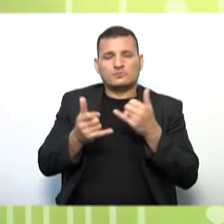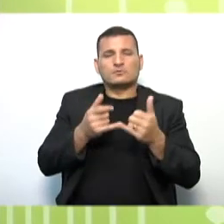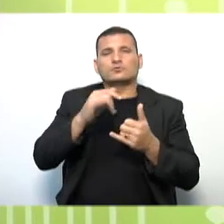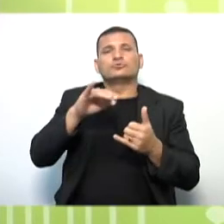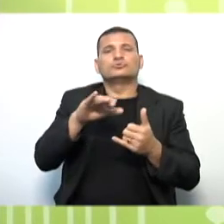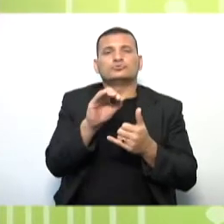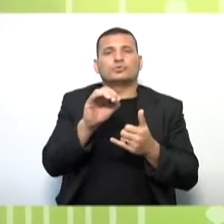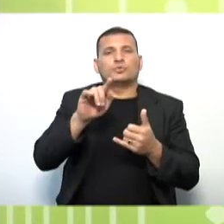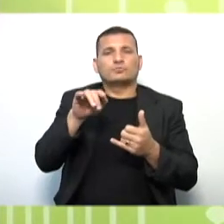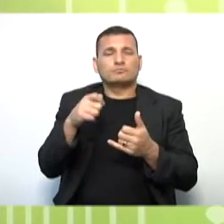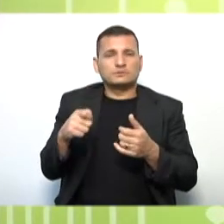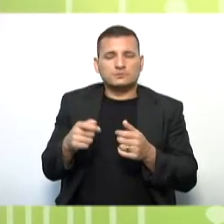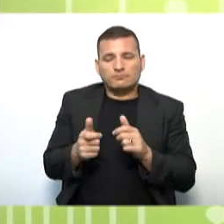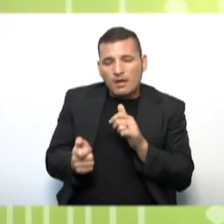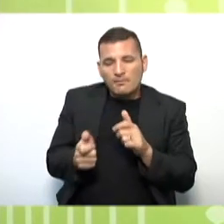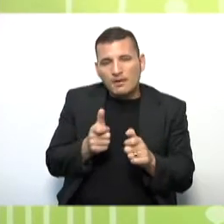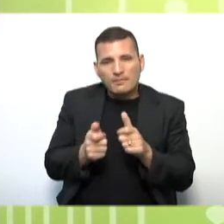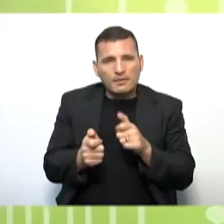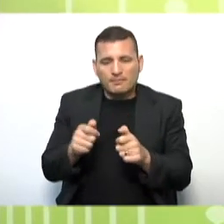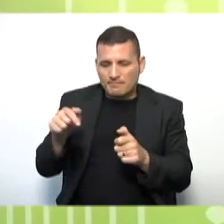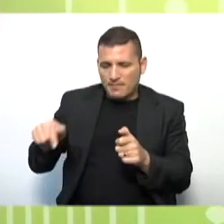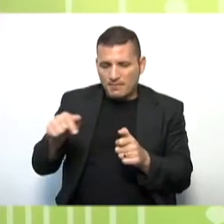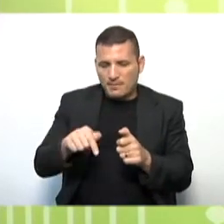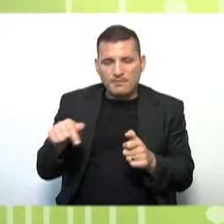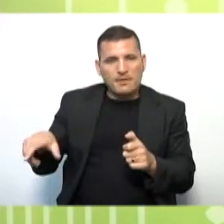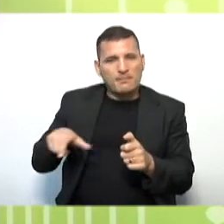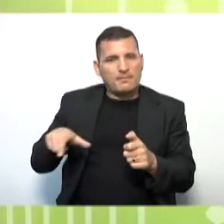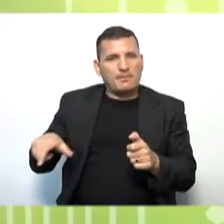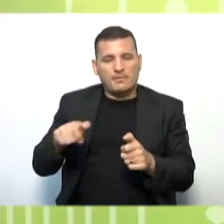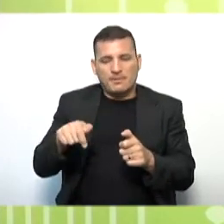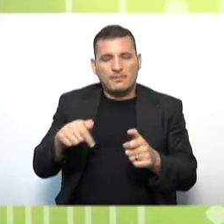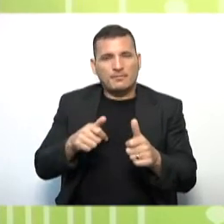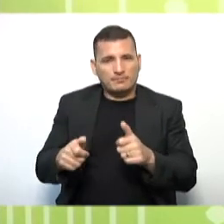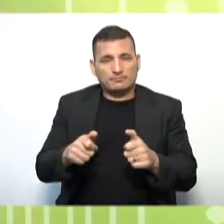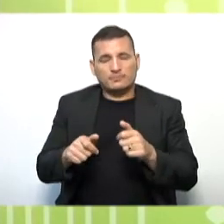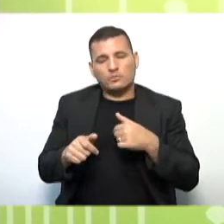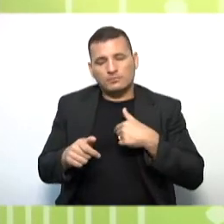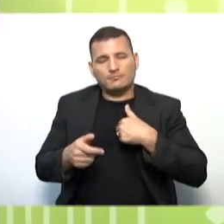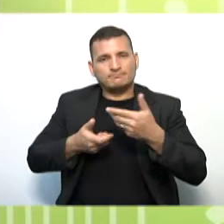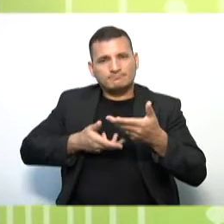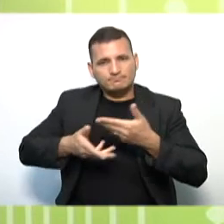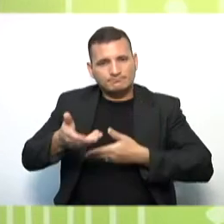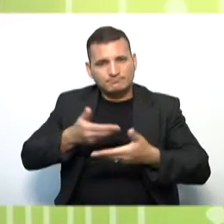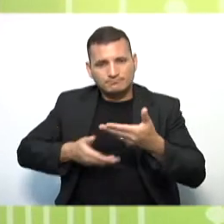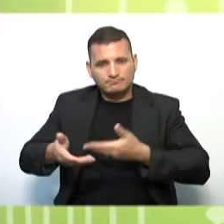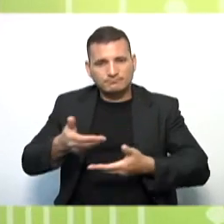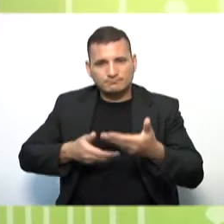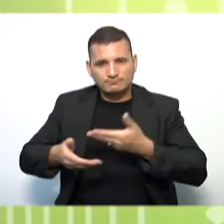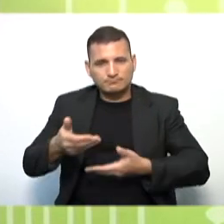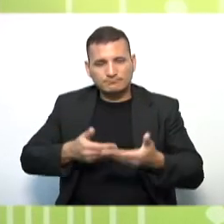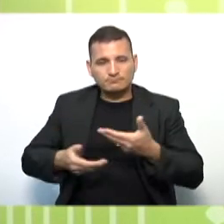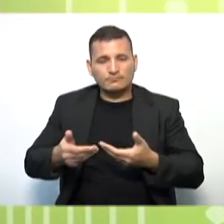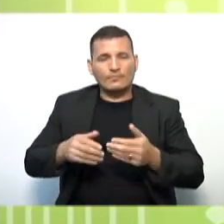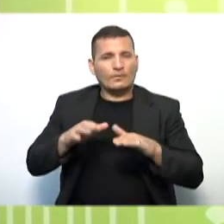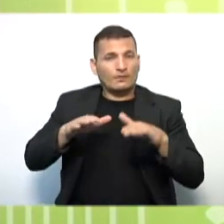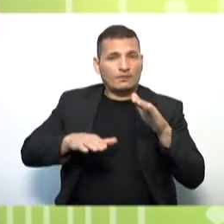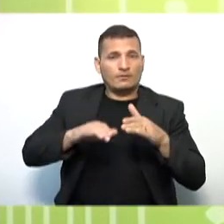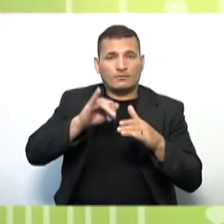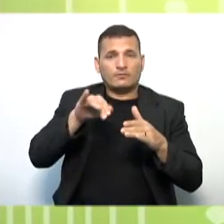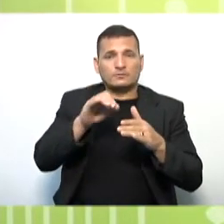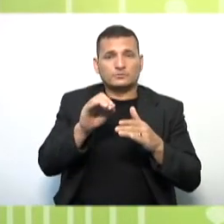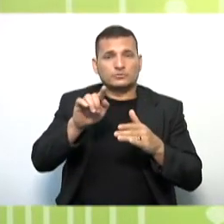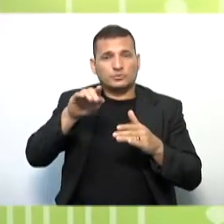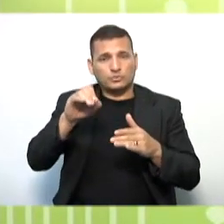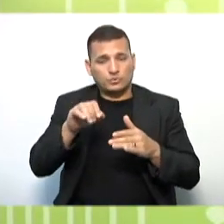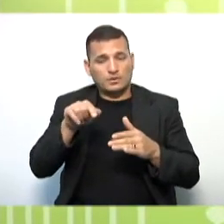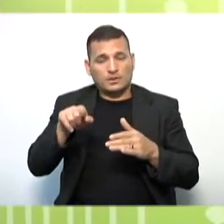personagem fazer alguma ação. Então a gente tem que interagir diretamente com ele. E muitas vezes, né, por exemplo, o jogo, ele além